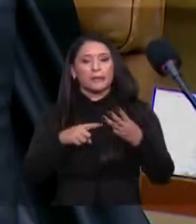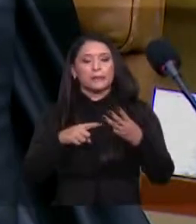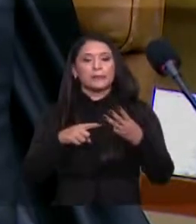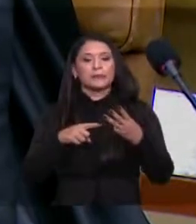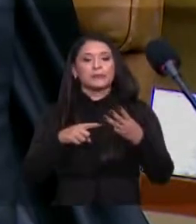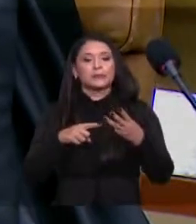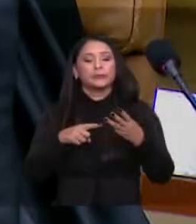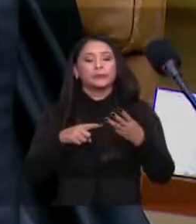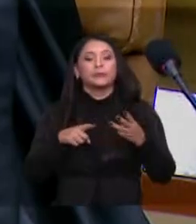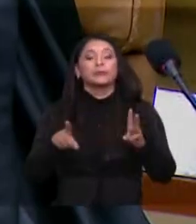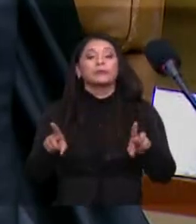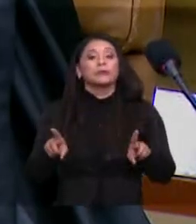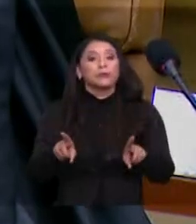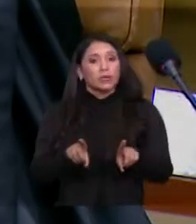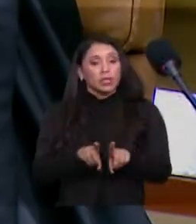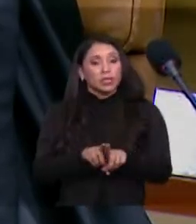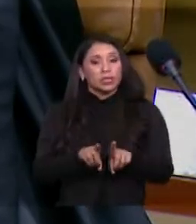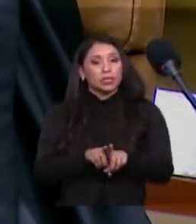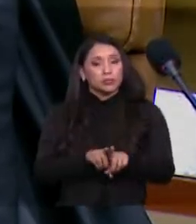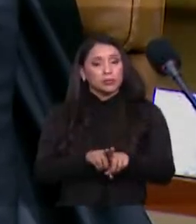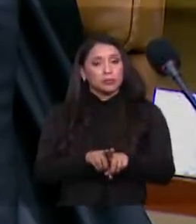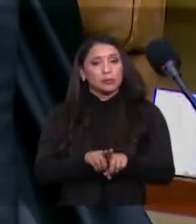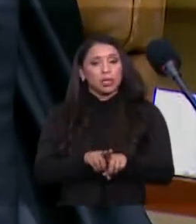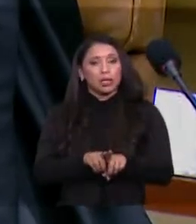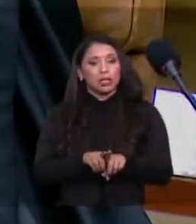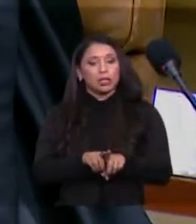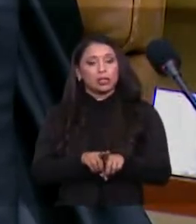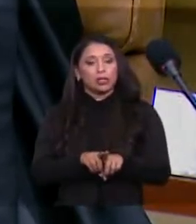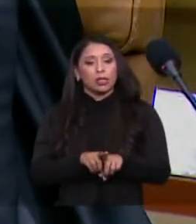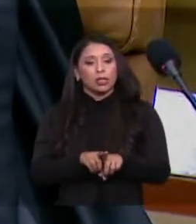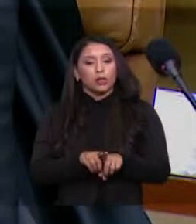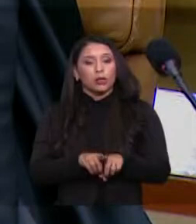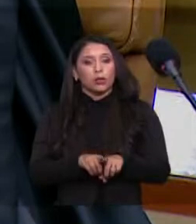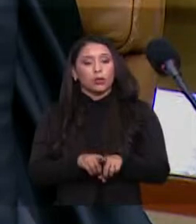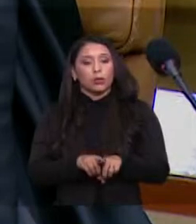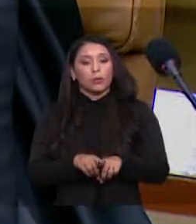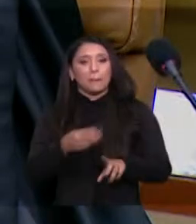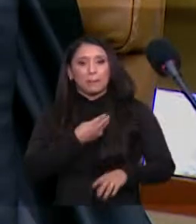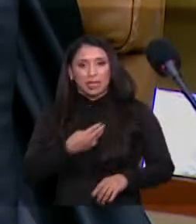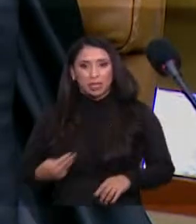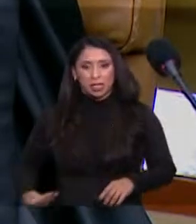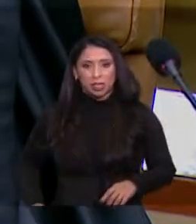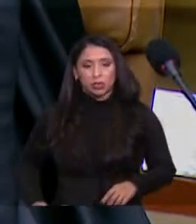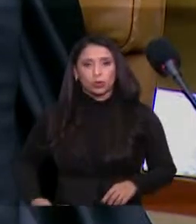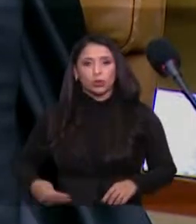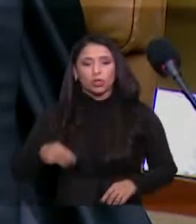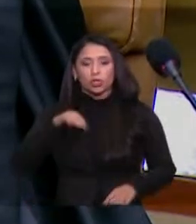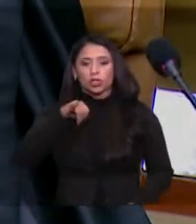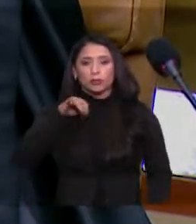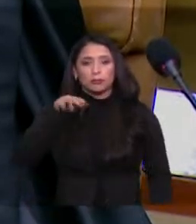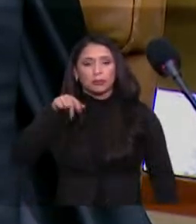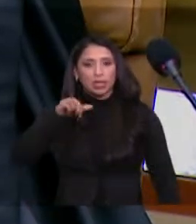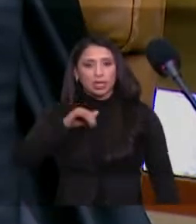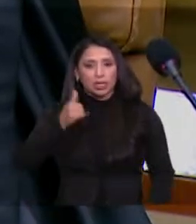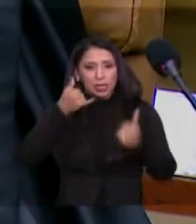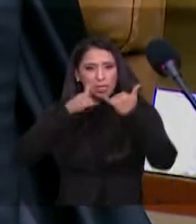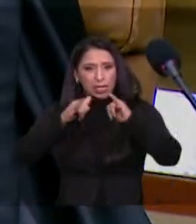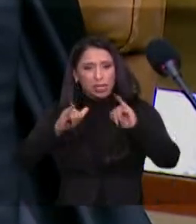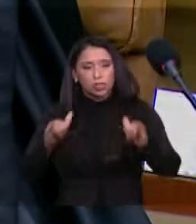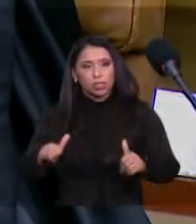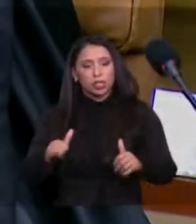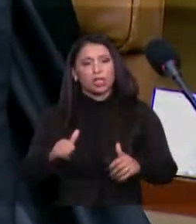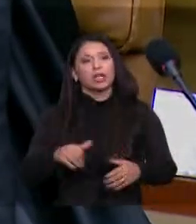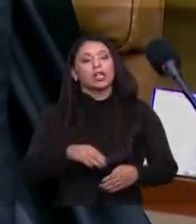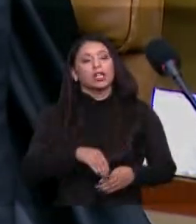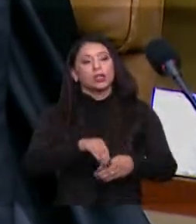e também uma declaração pública do então ministro das minas energia e do líder do partido